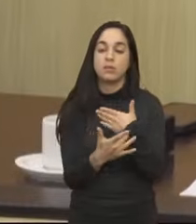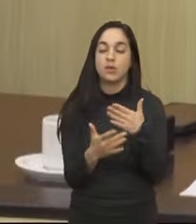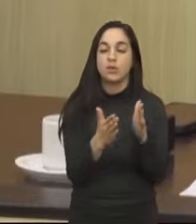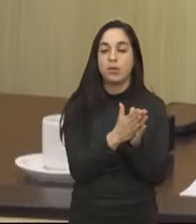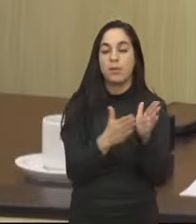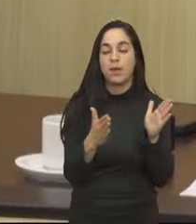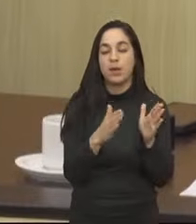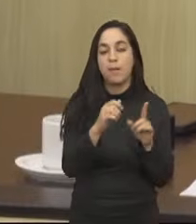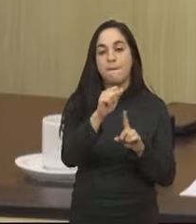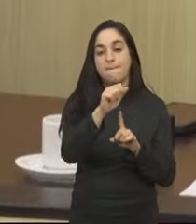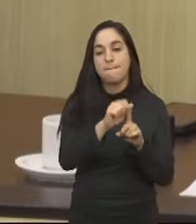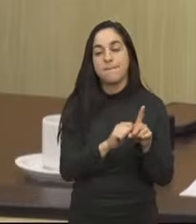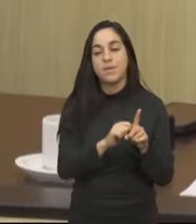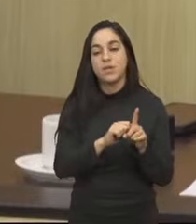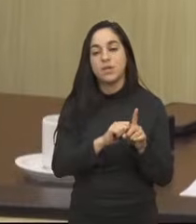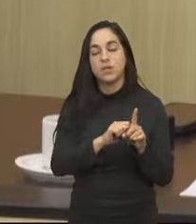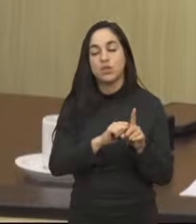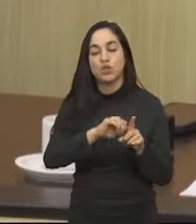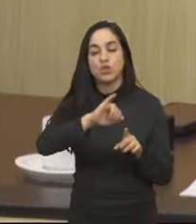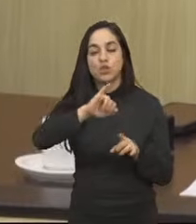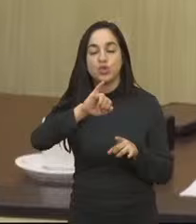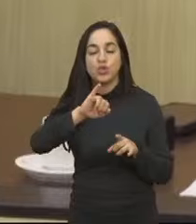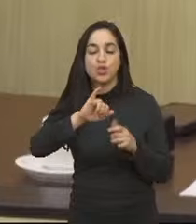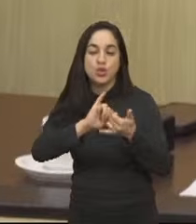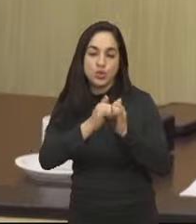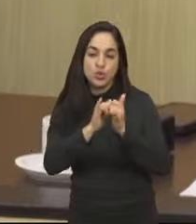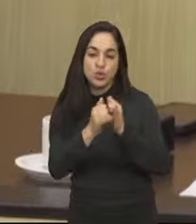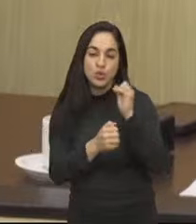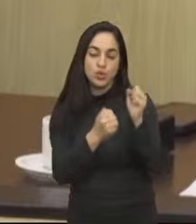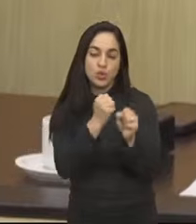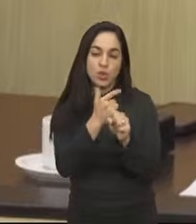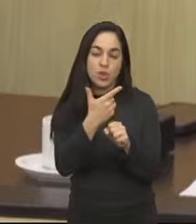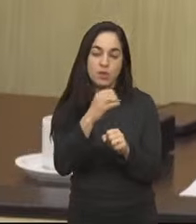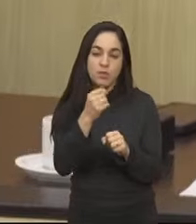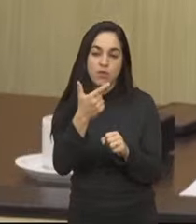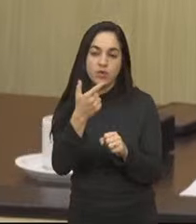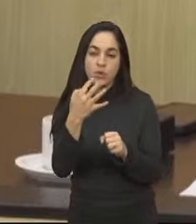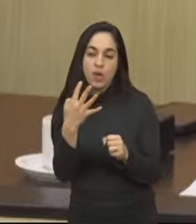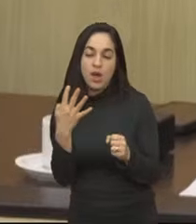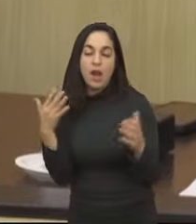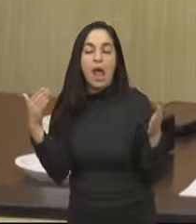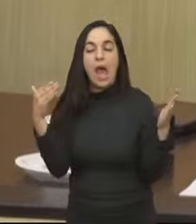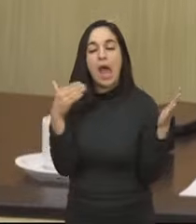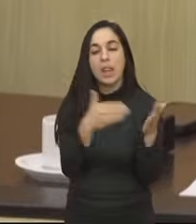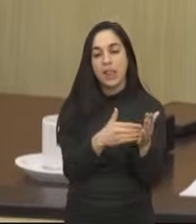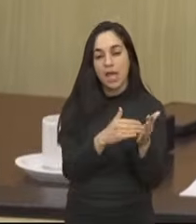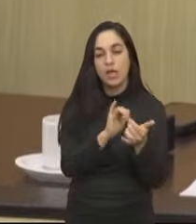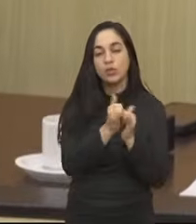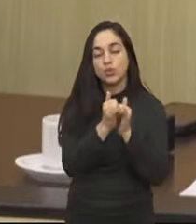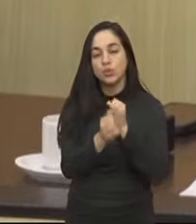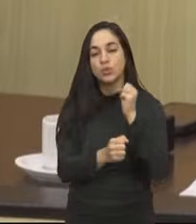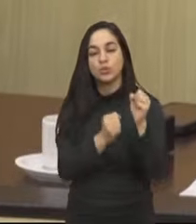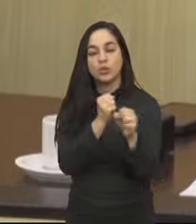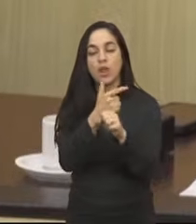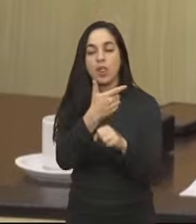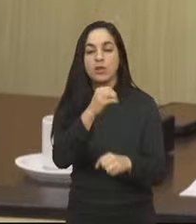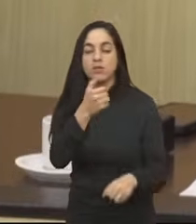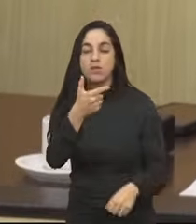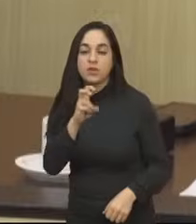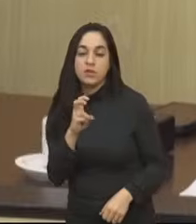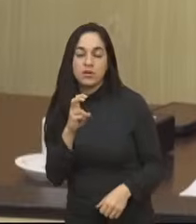de julho de 2024 a julho de 2025? Informar por mês e os tipos de